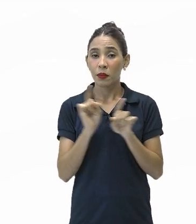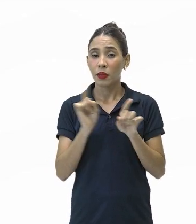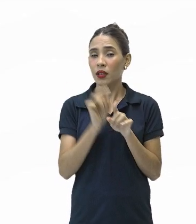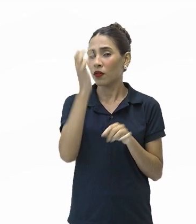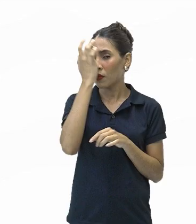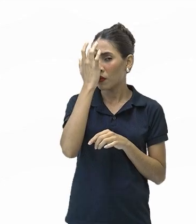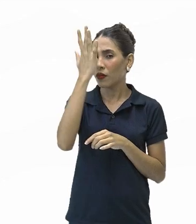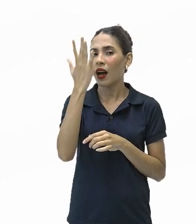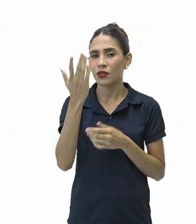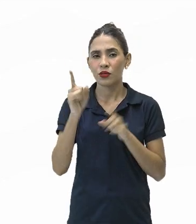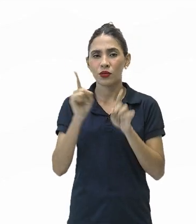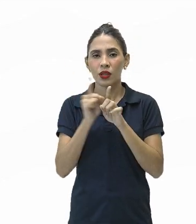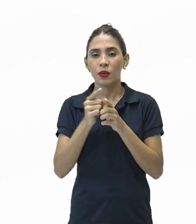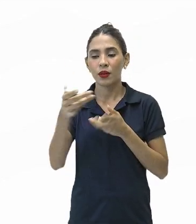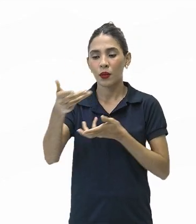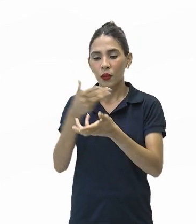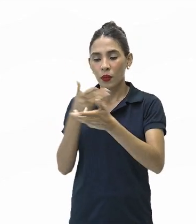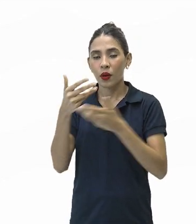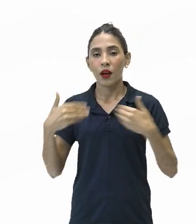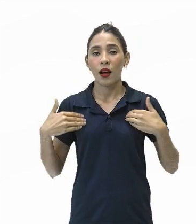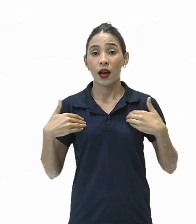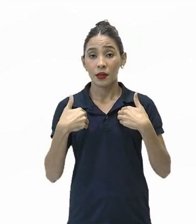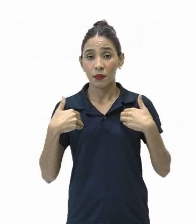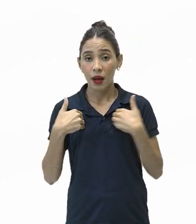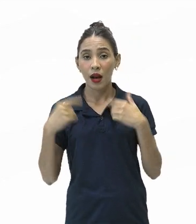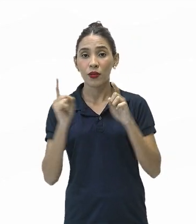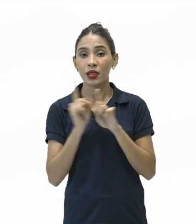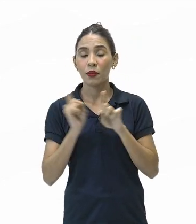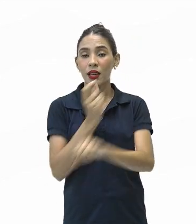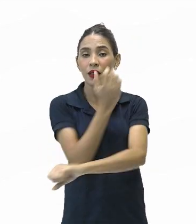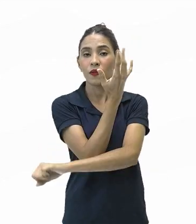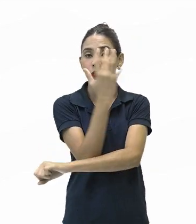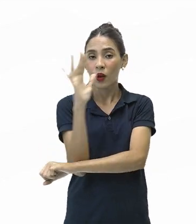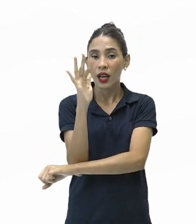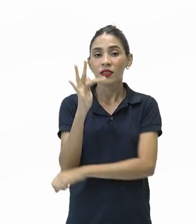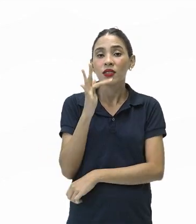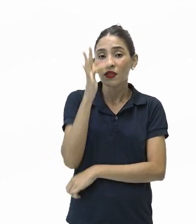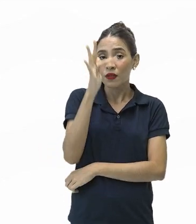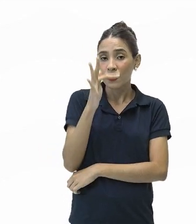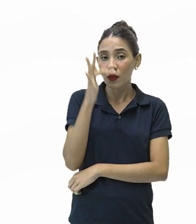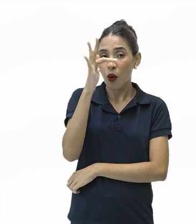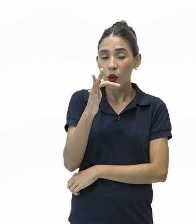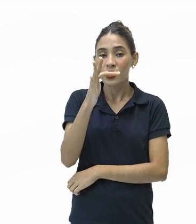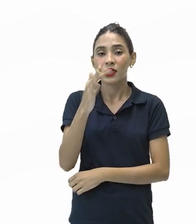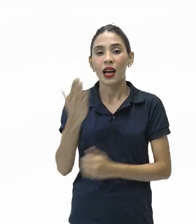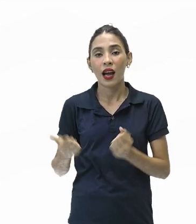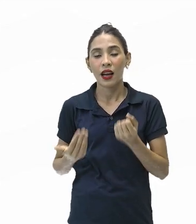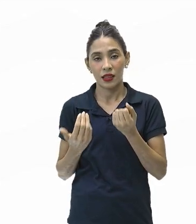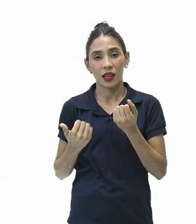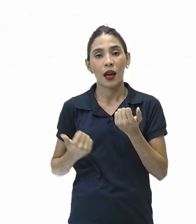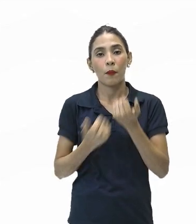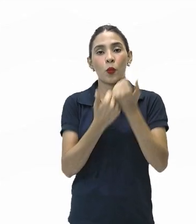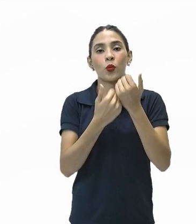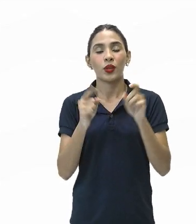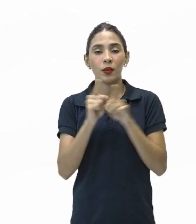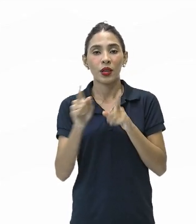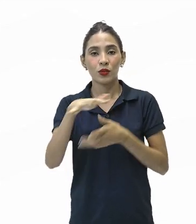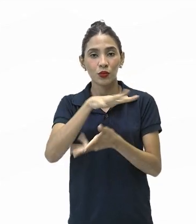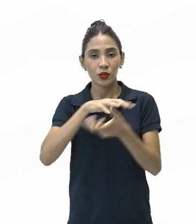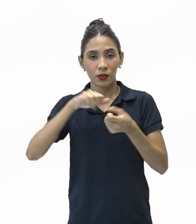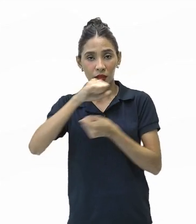facilitar o fluxo de fauna e flora, além de auxiliar na sustentabilidade econômica